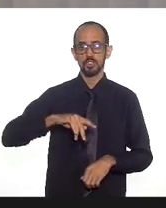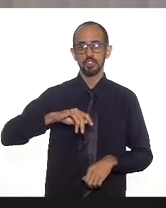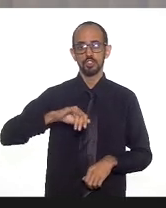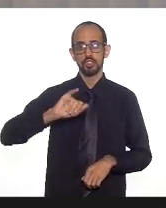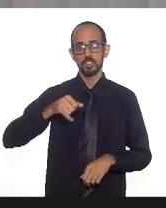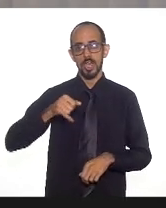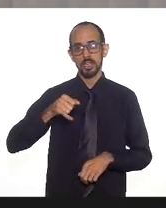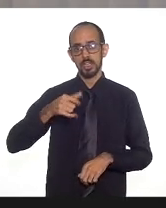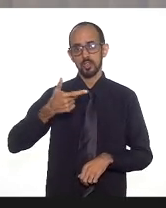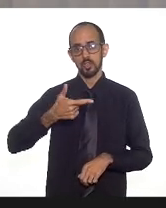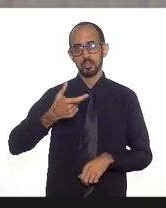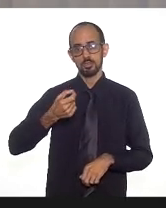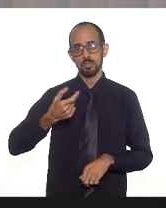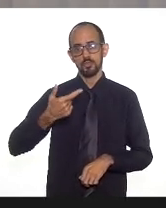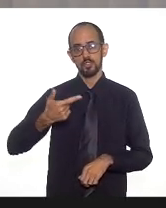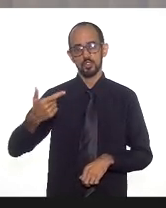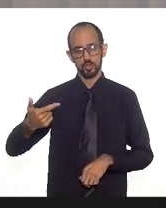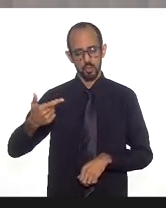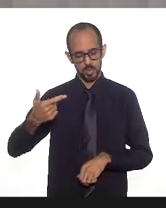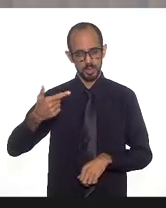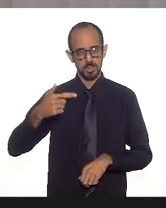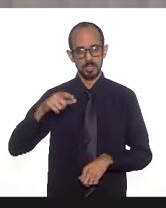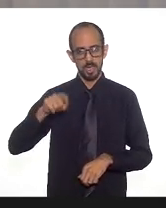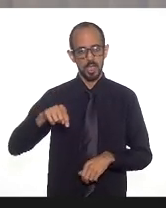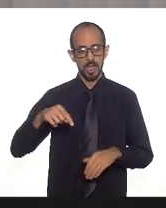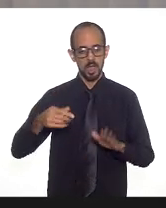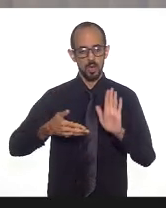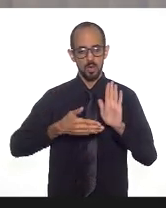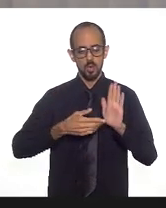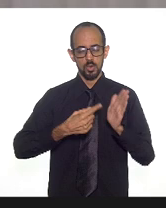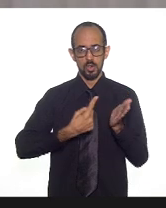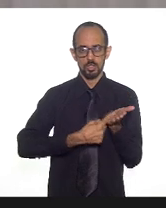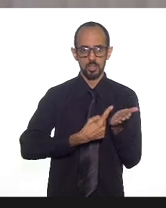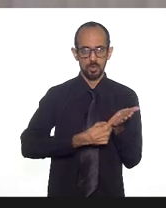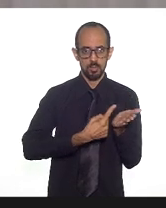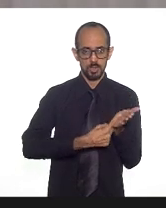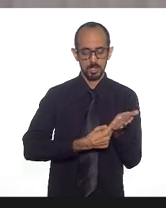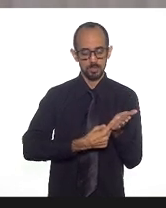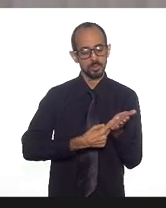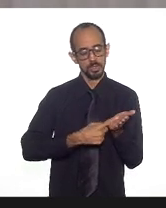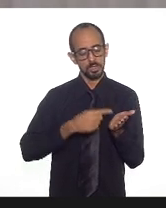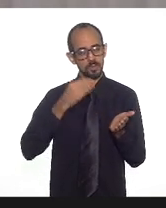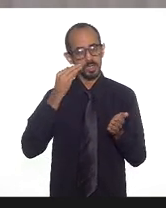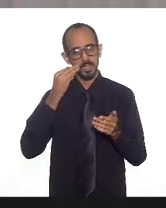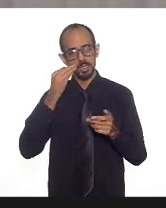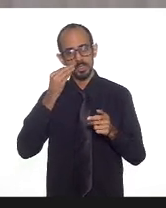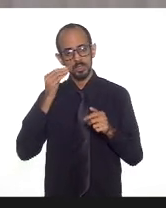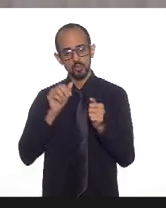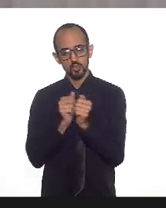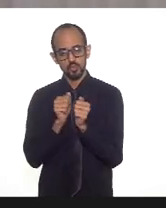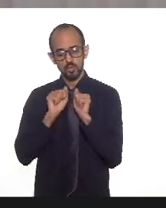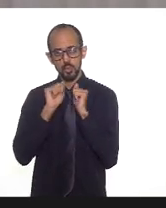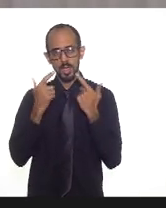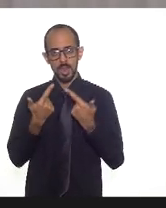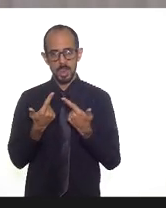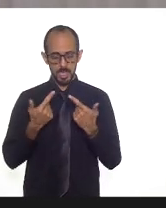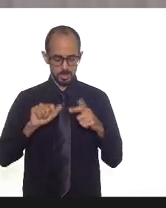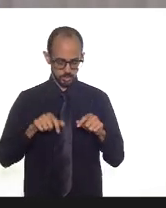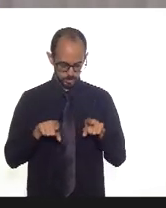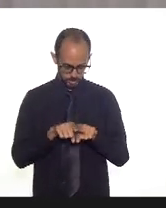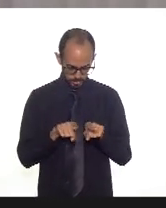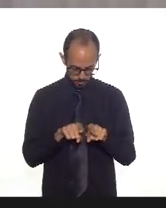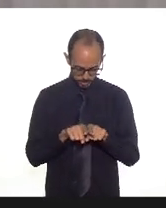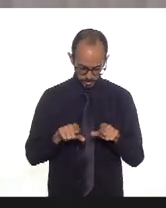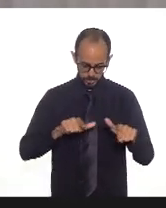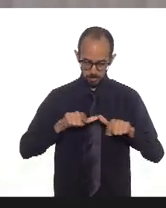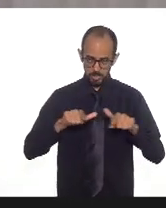se mal não me lembro, era isso que tínhamos combinado e era isso que estávamos trabalhando lá na Lege e tínhamos trabalhado também com o